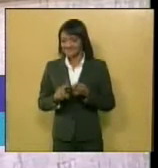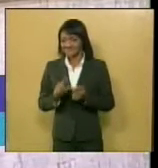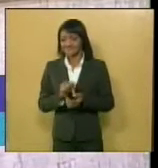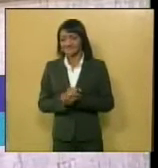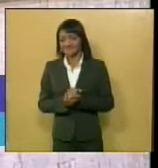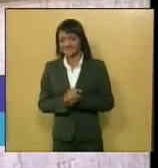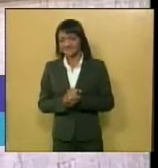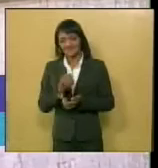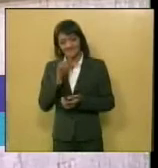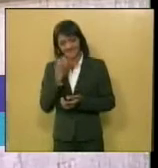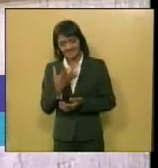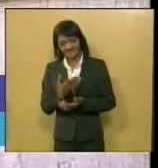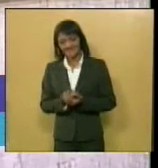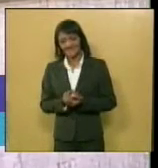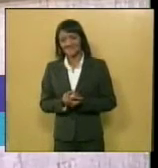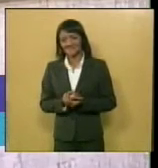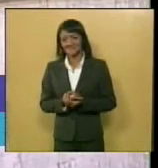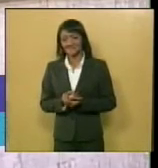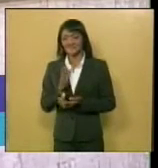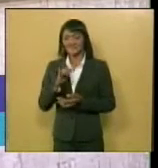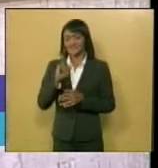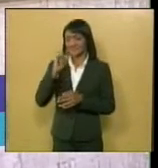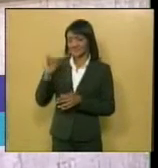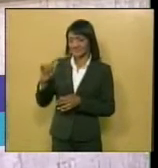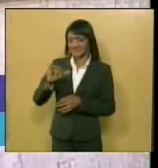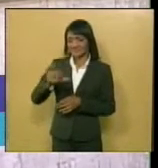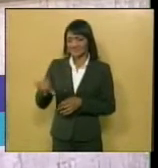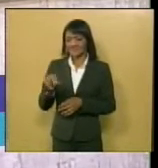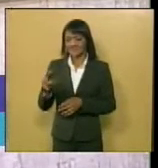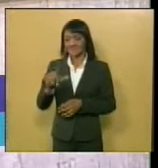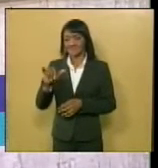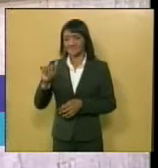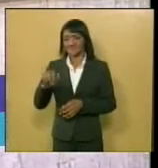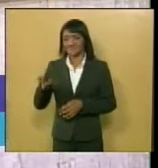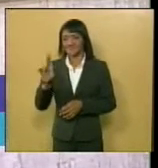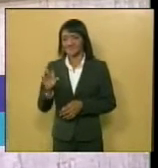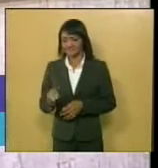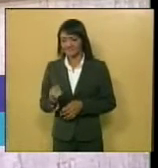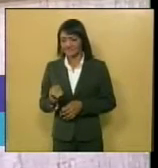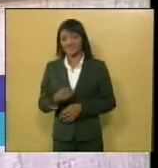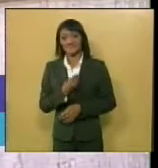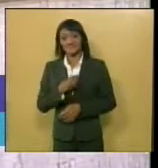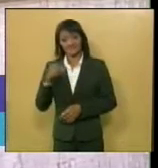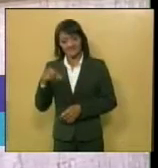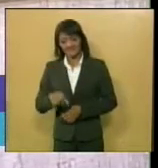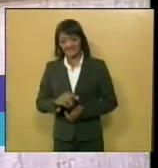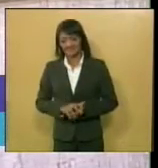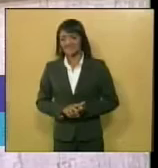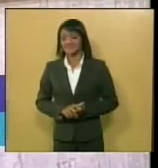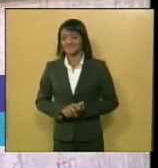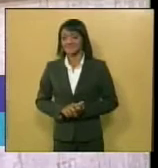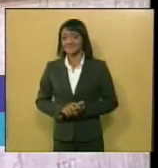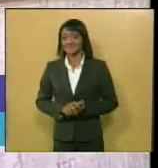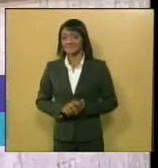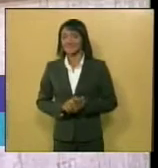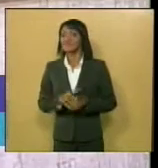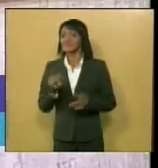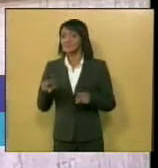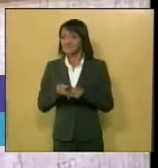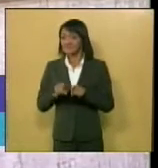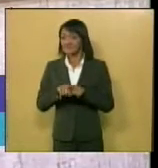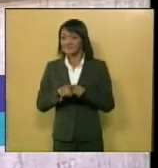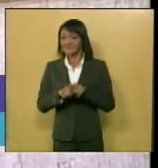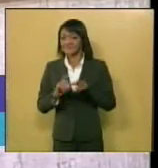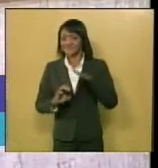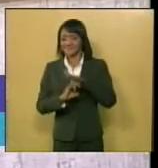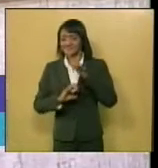como empresário de Itabaiana. Já falei com o Juliano, para que estivesse aqui presente, que é do mundo empresarial, o senhor Antônio